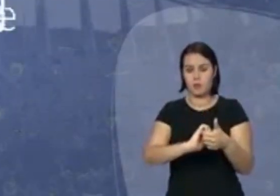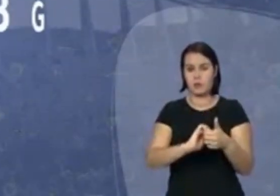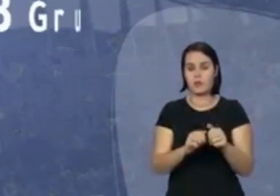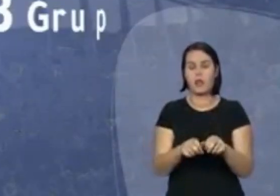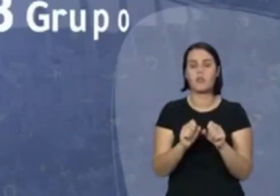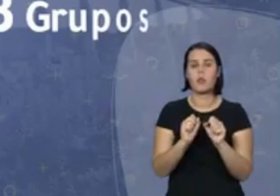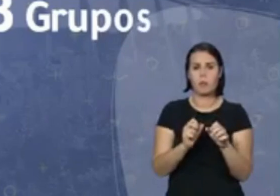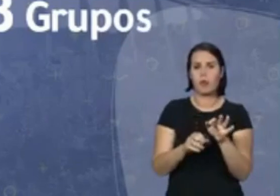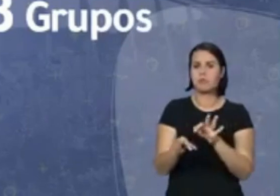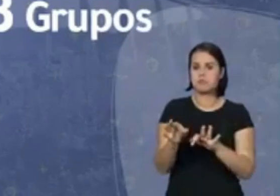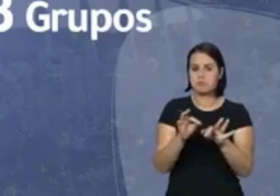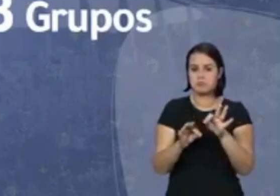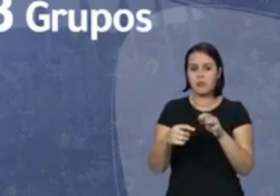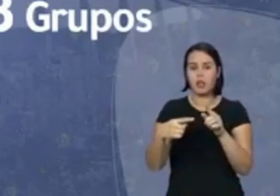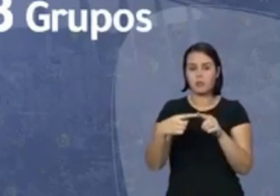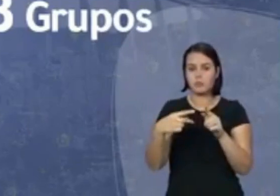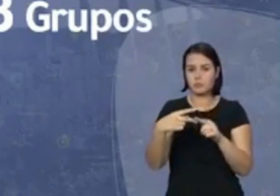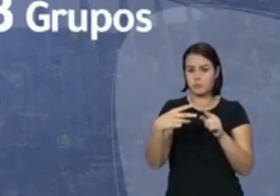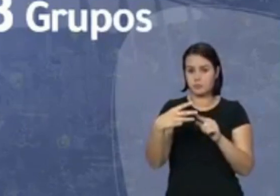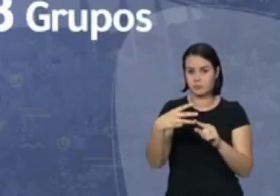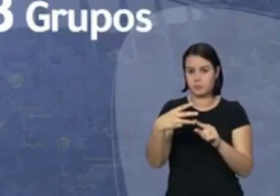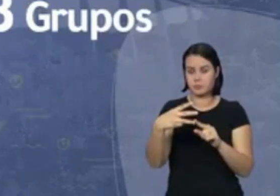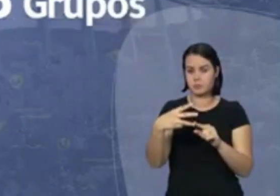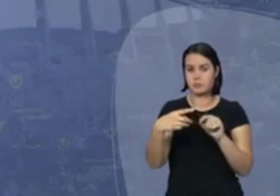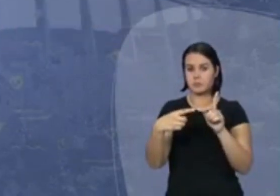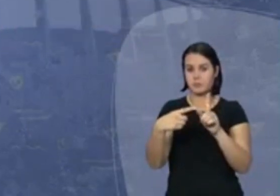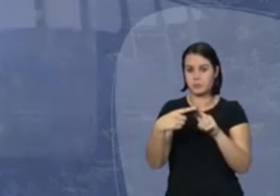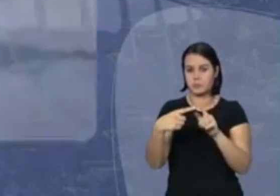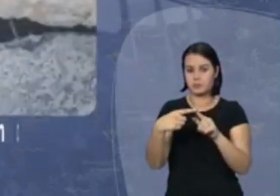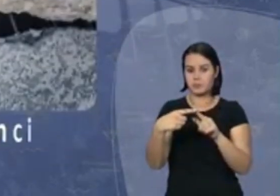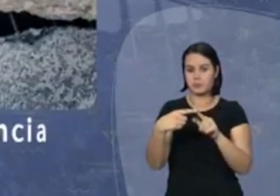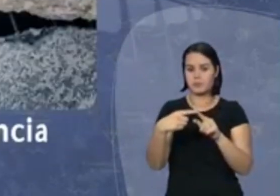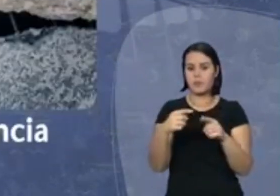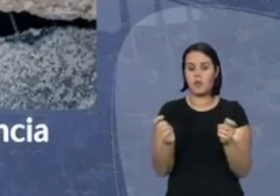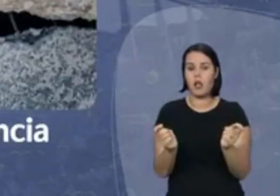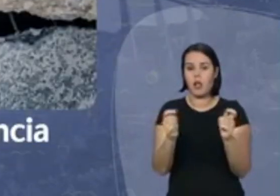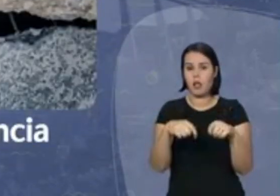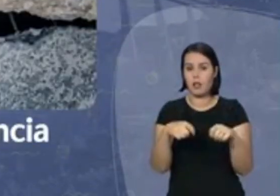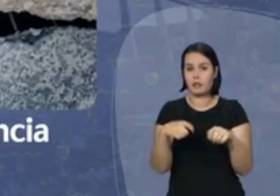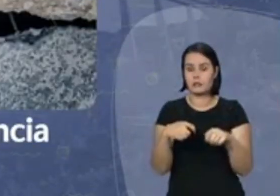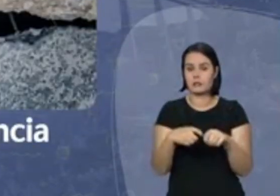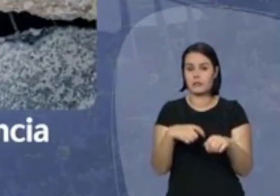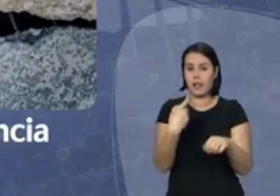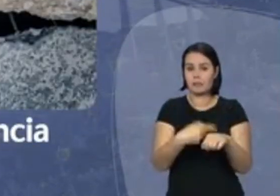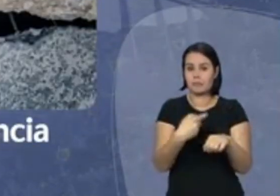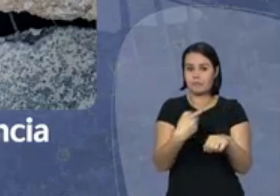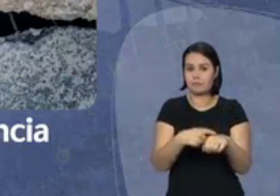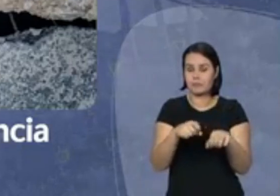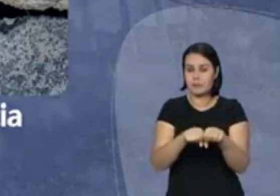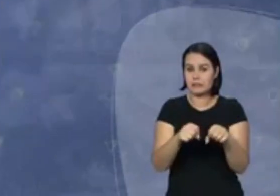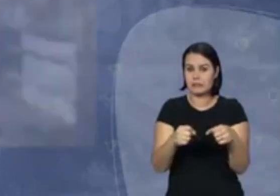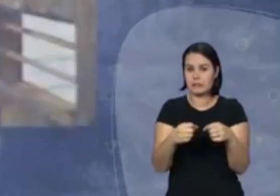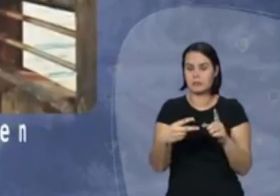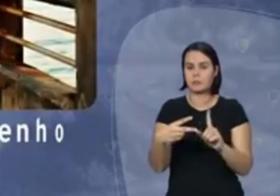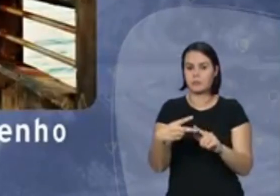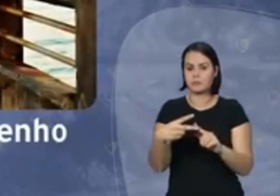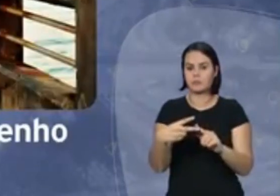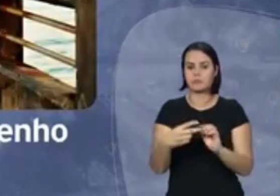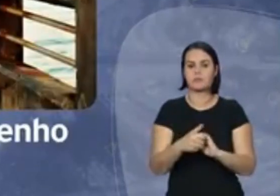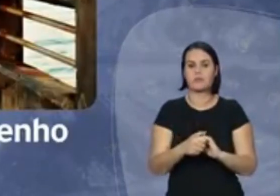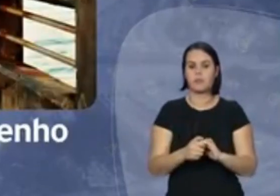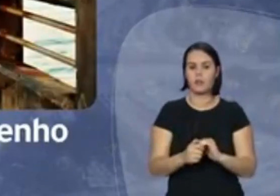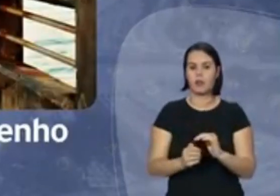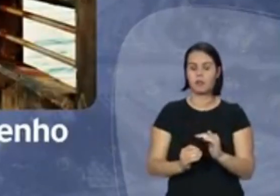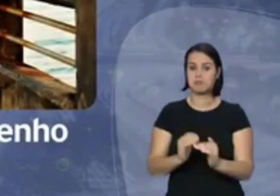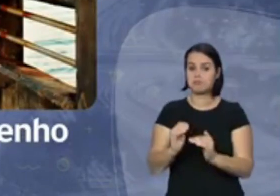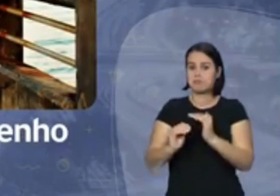ser definidos em 3 grupos distintos. O primeiro é a capacidade de resistência à ruptura. O segundo é o desempenho